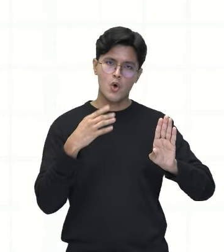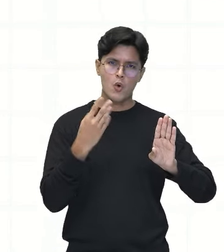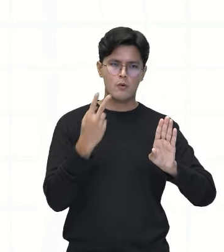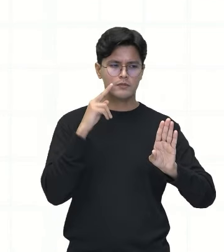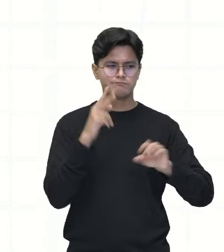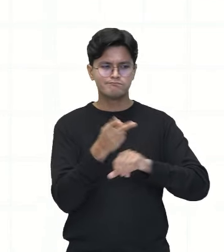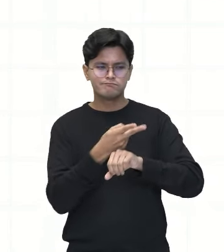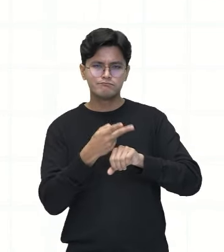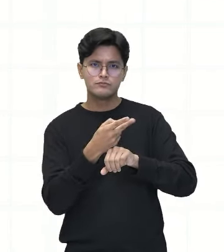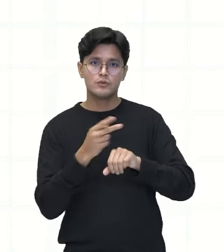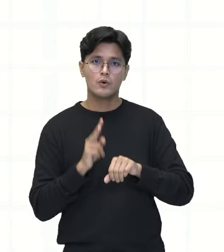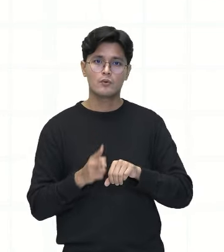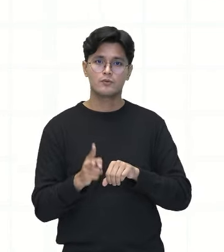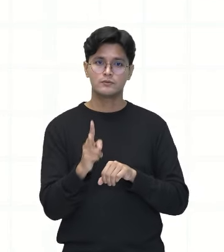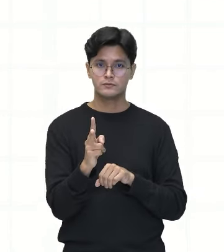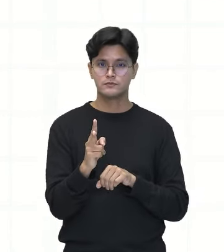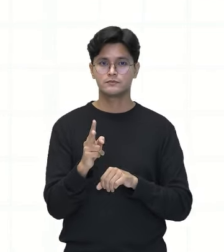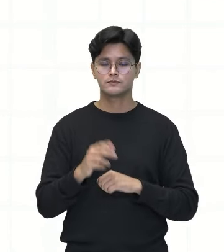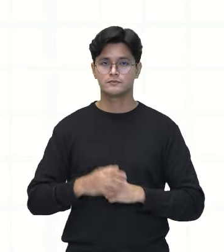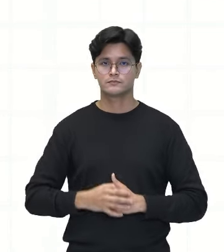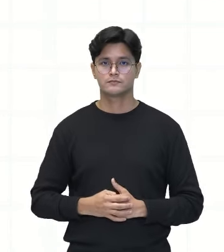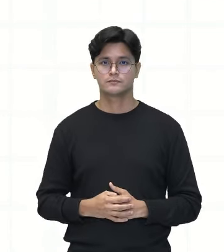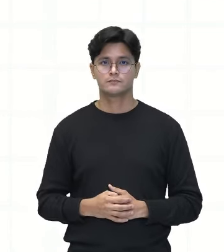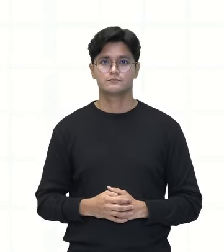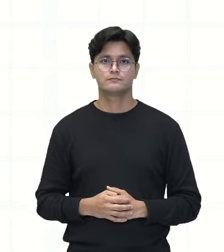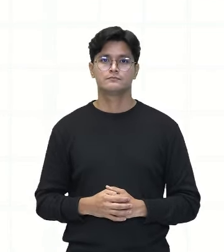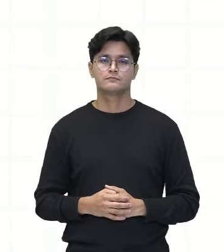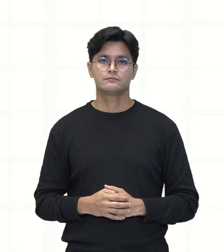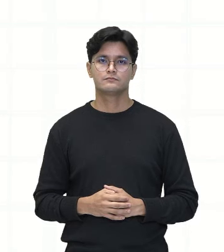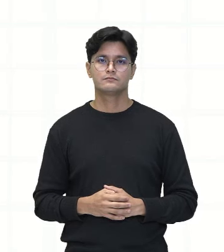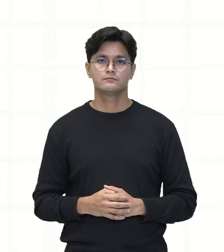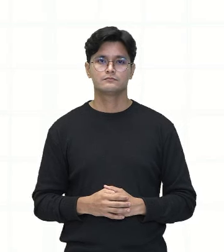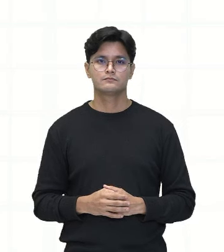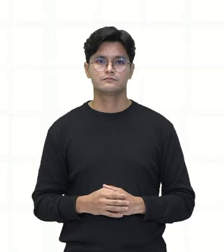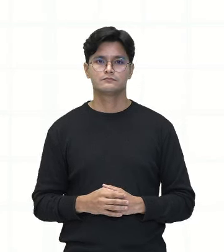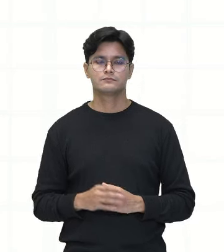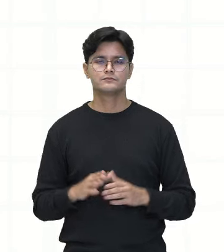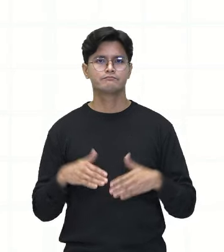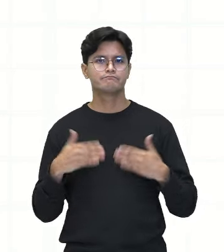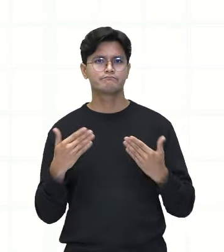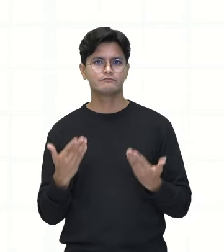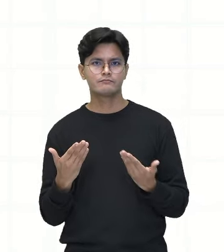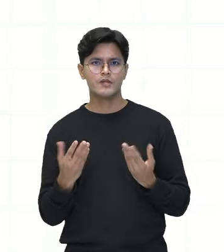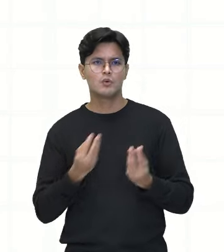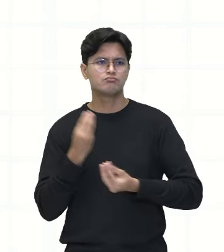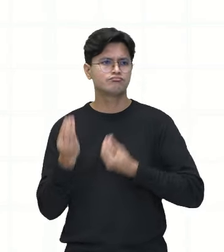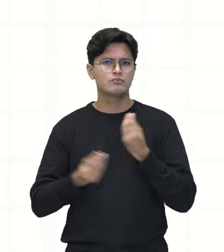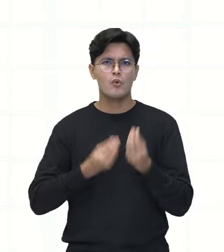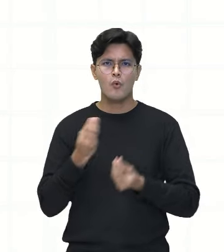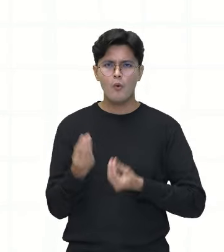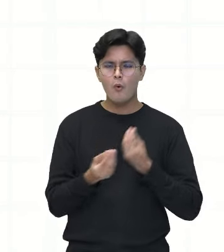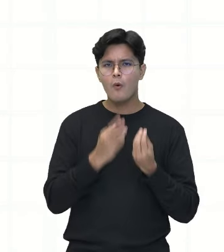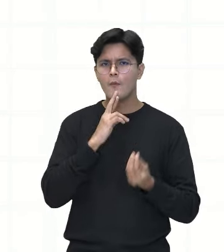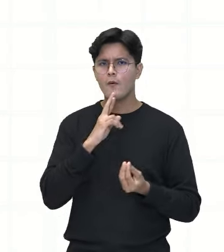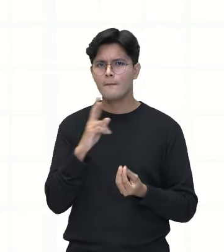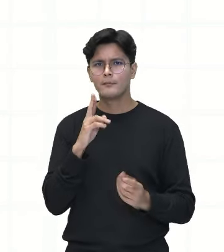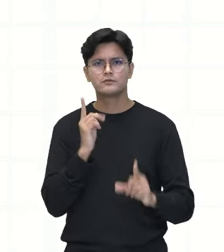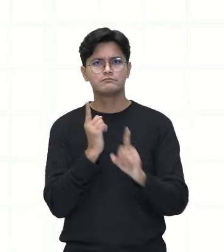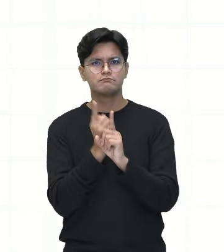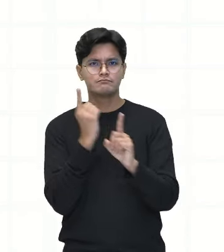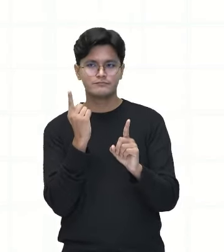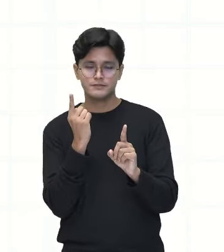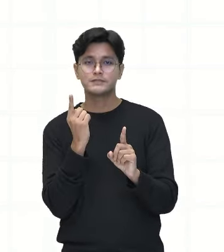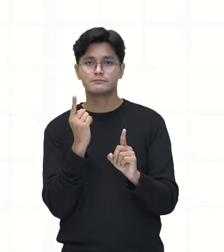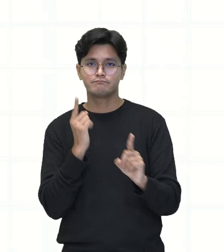not know that I would discover the answer. Não sabia que eu ia encontrar a resposta rapidinho. E ela gave up.